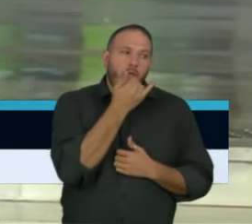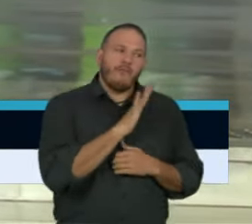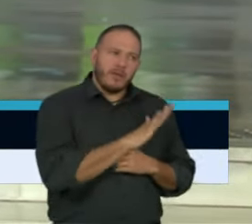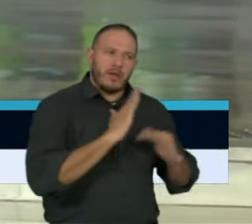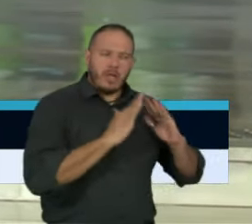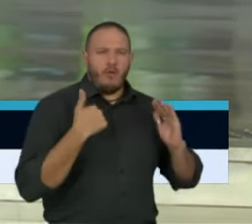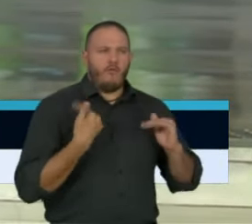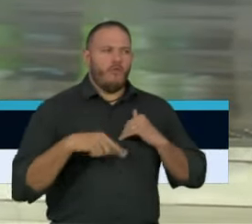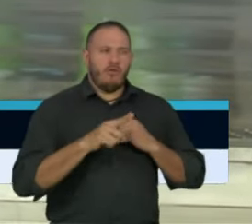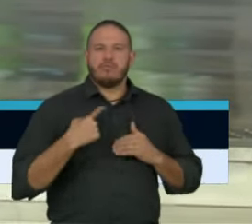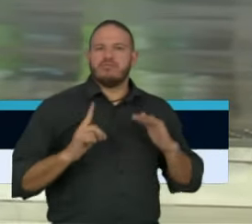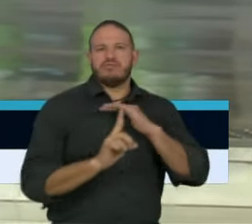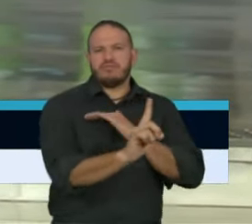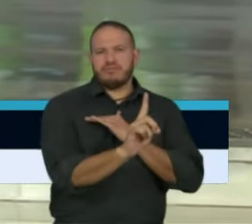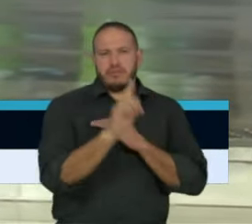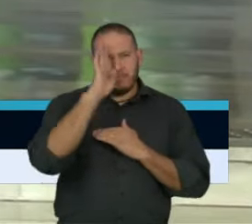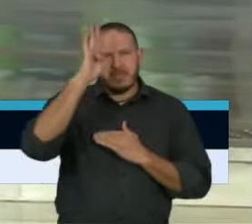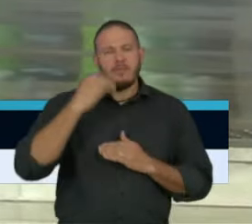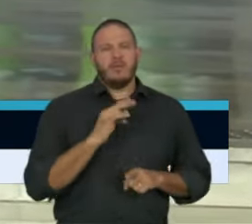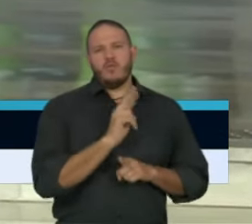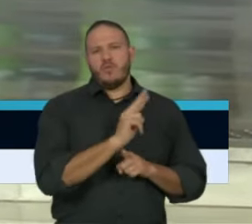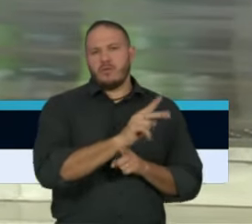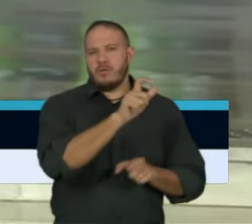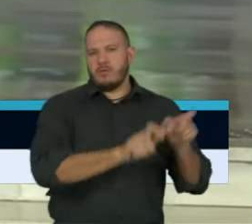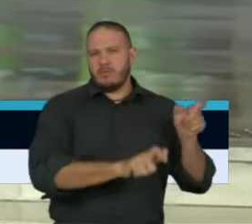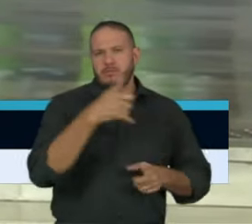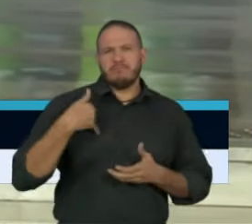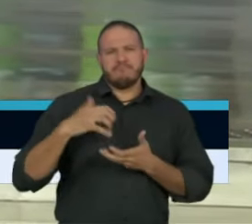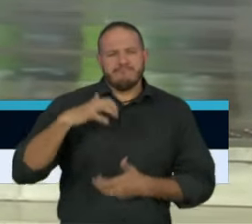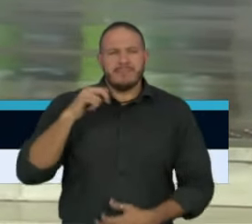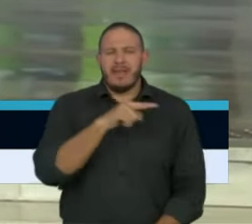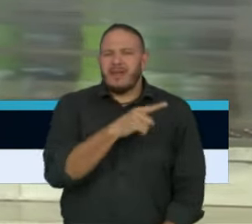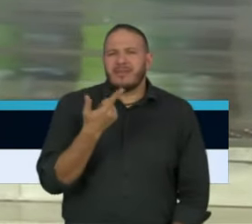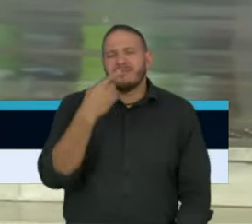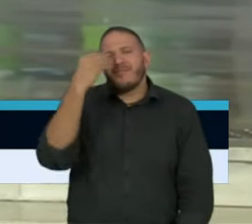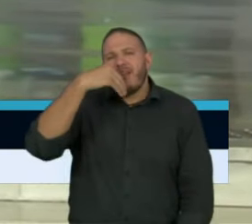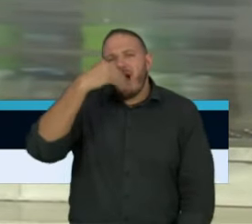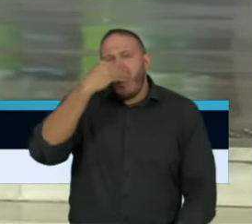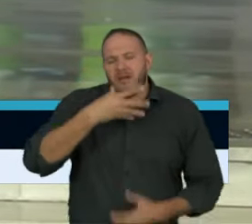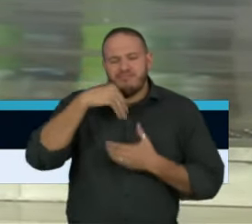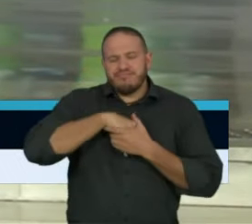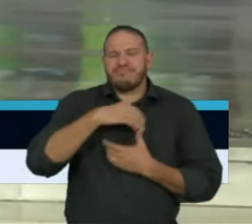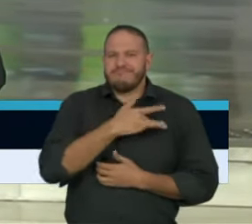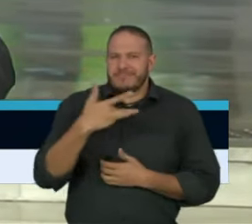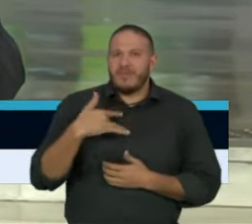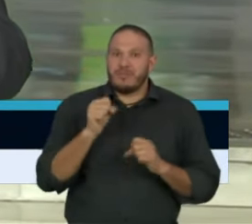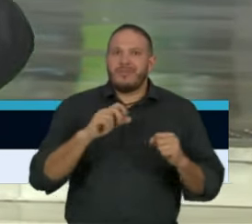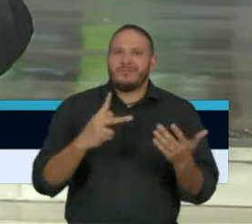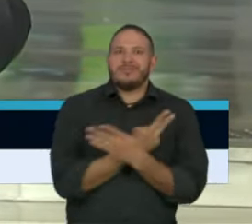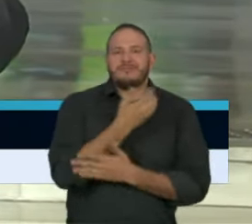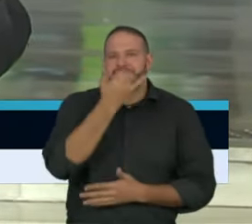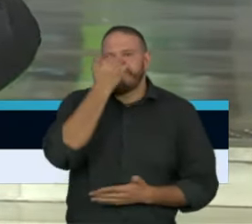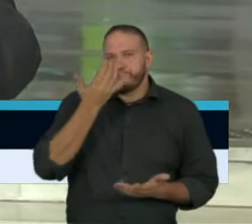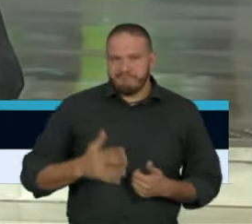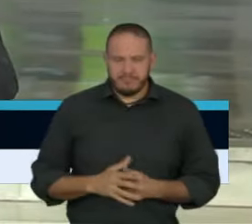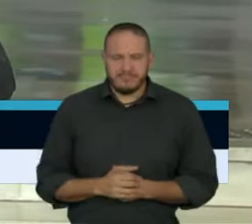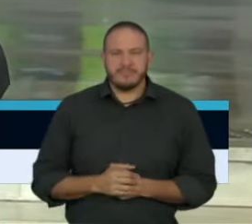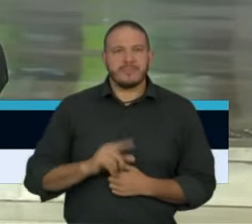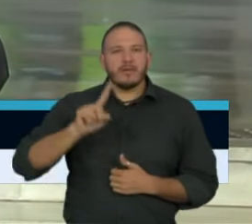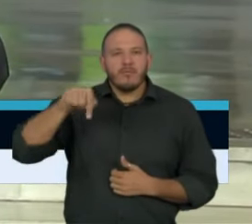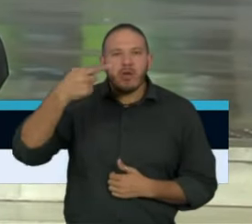cuidadosos com os idosos. Eles têm uma certa fragilidade nesta epidemia. O próximo slide